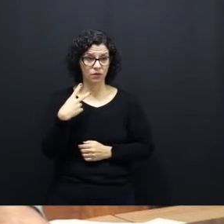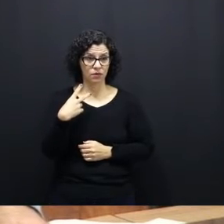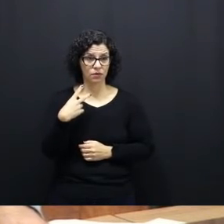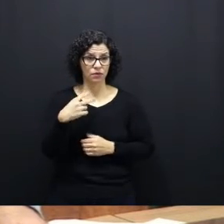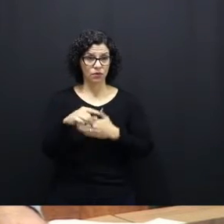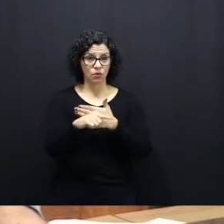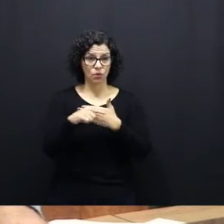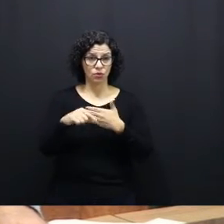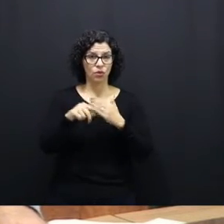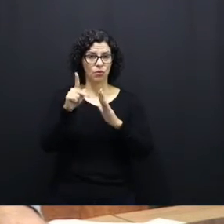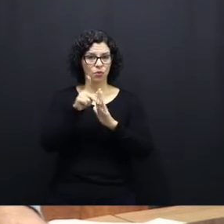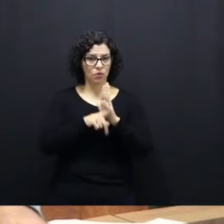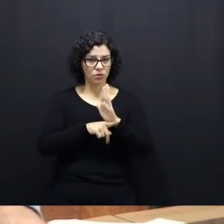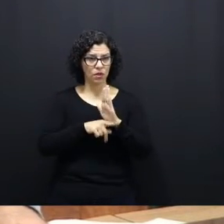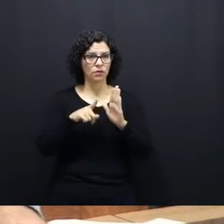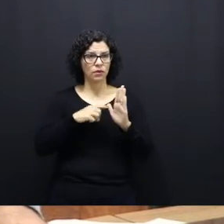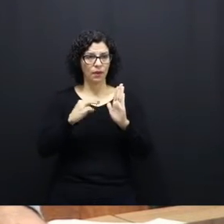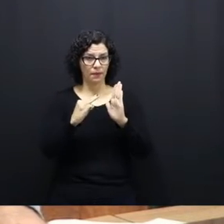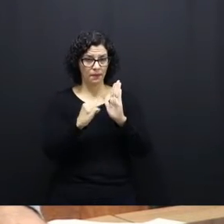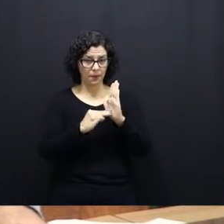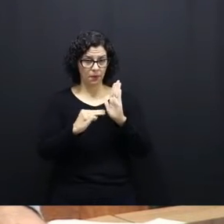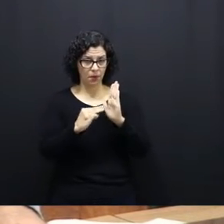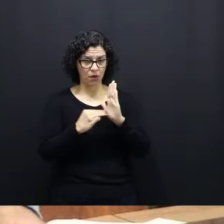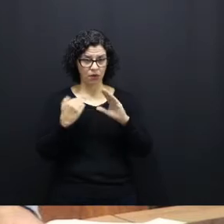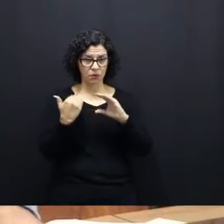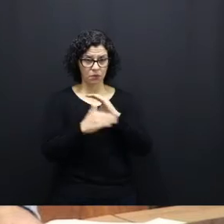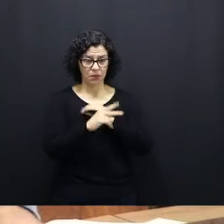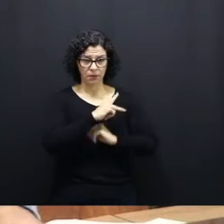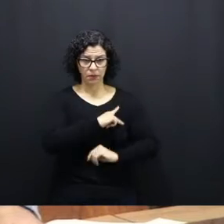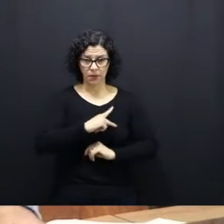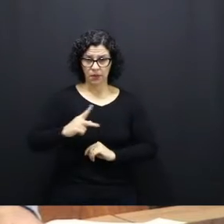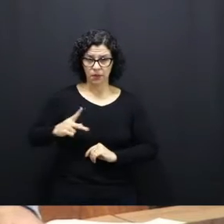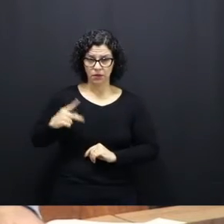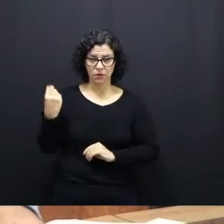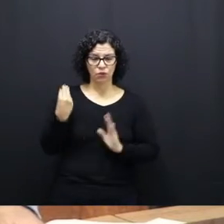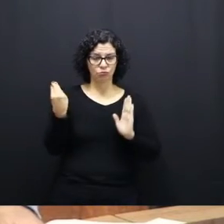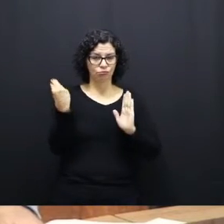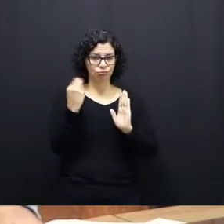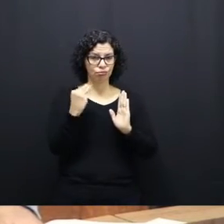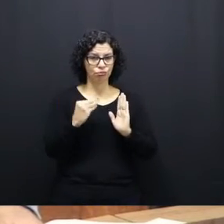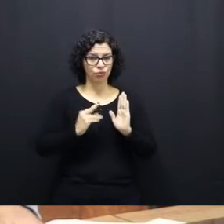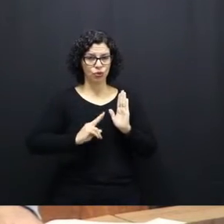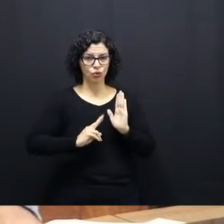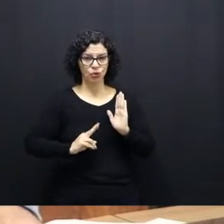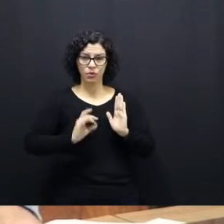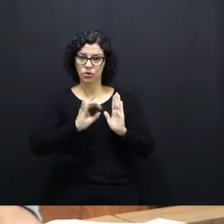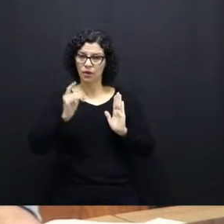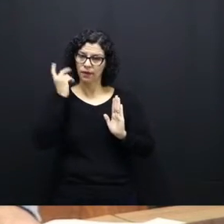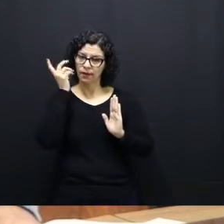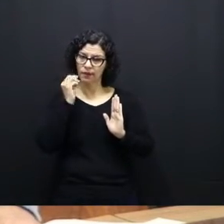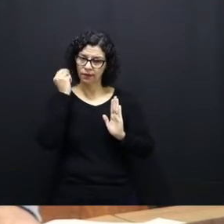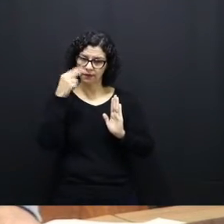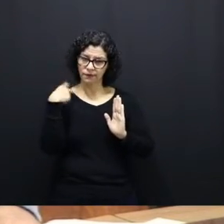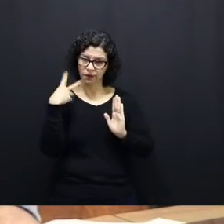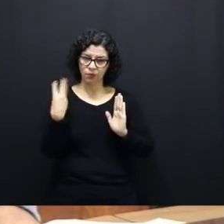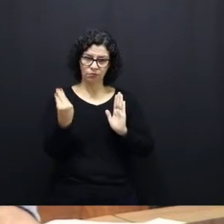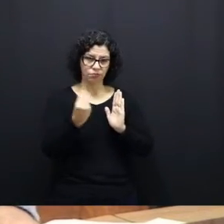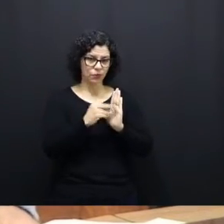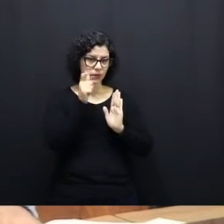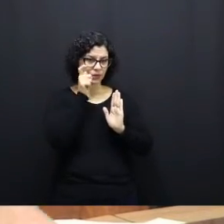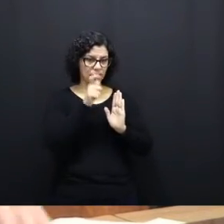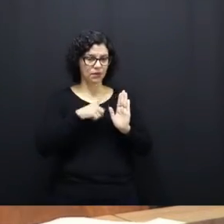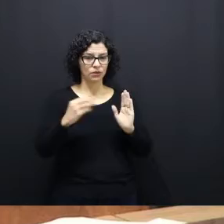autor do projeto ele manda o memorando para a presidência e nós incluímos o nome dos vereadores se